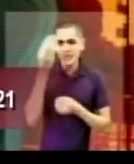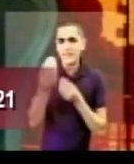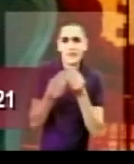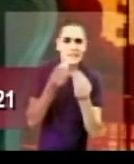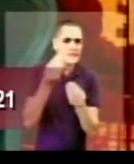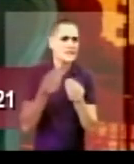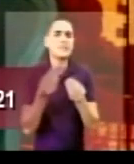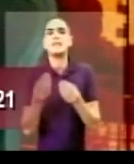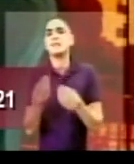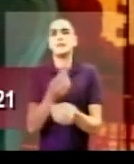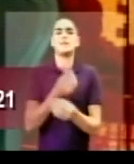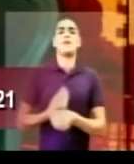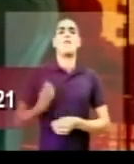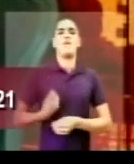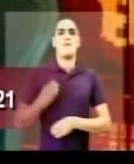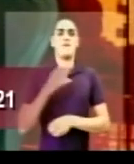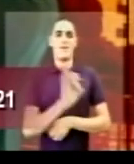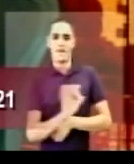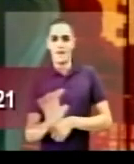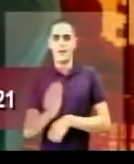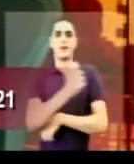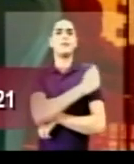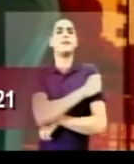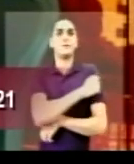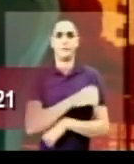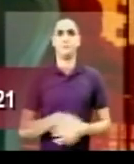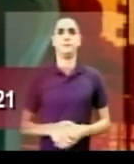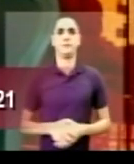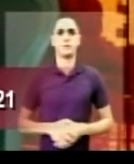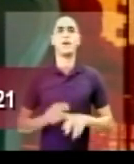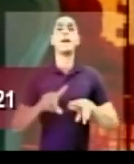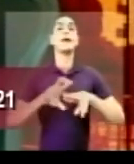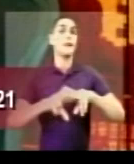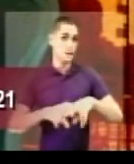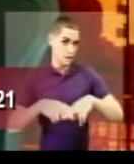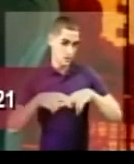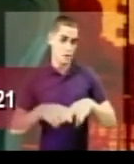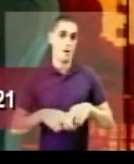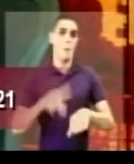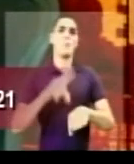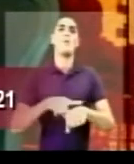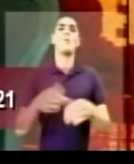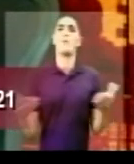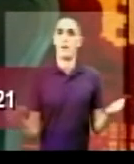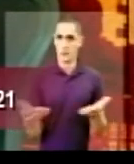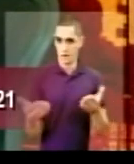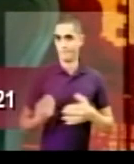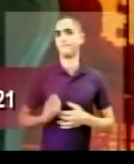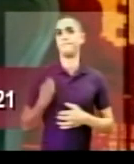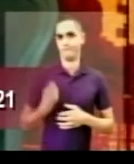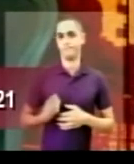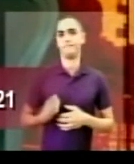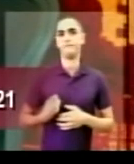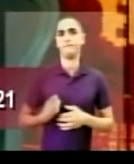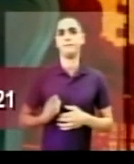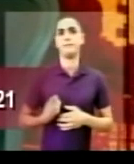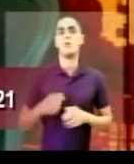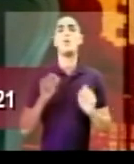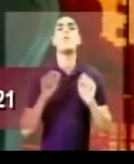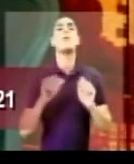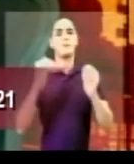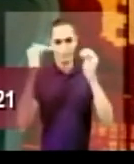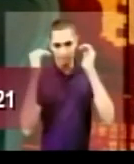dos nossos alunos. Portanto, esse é um momento de dedicação, é